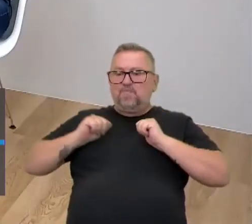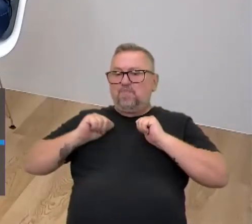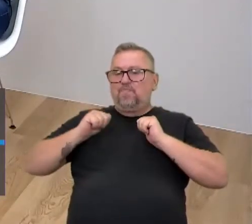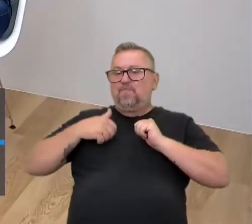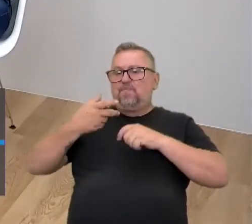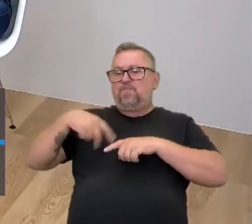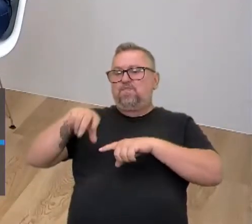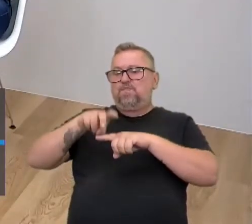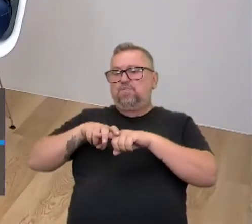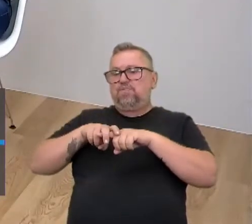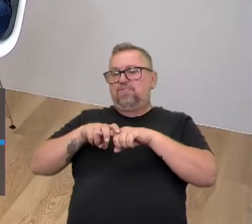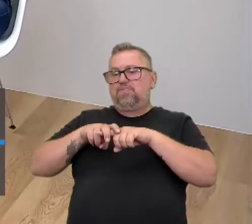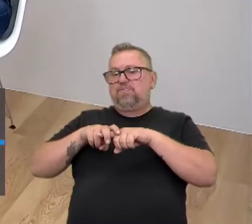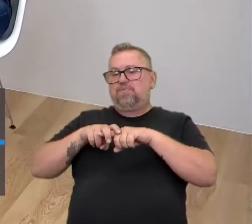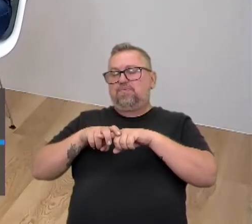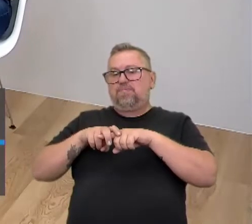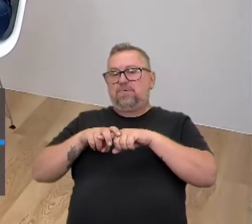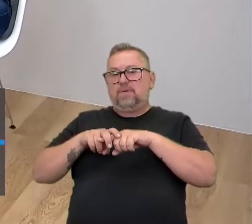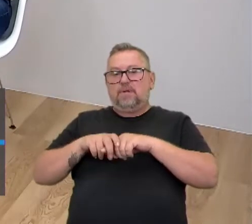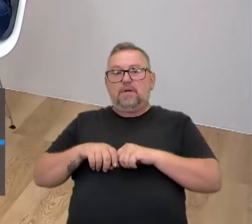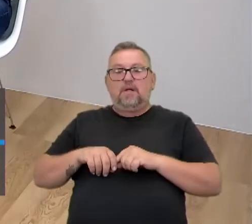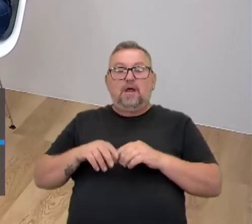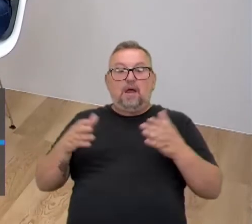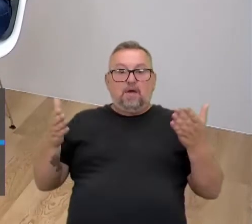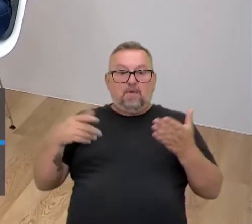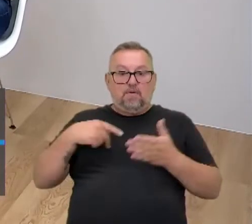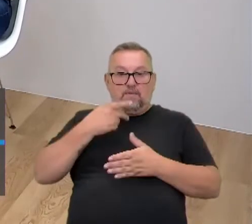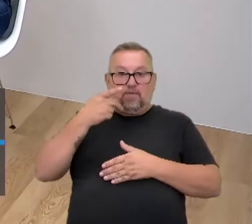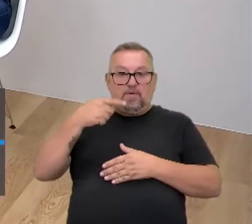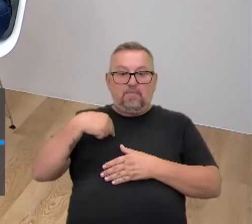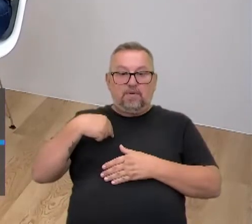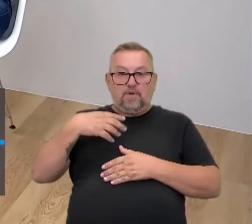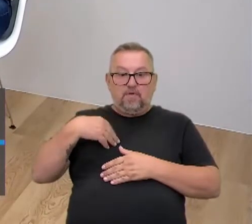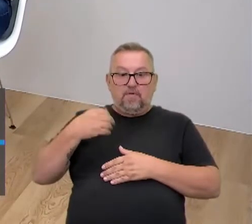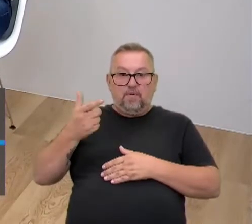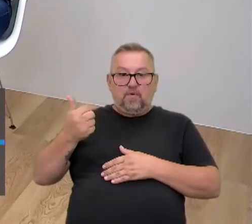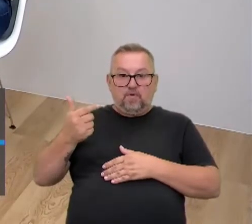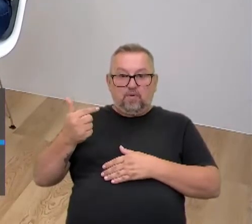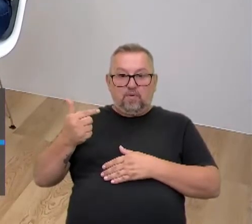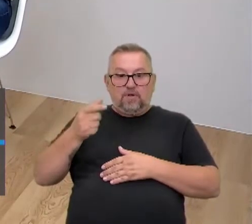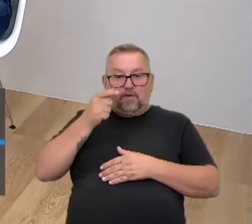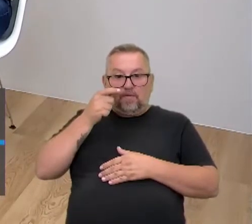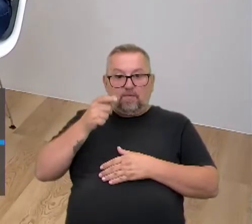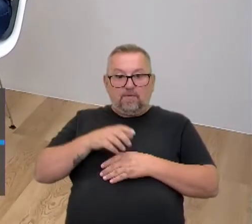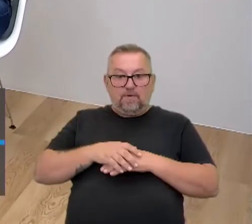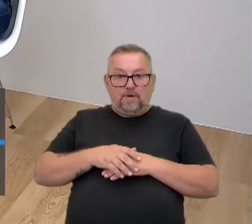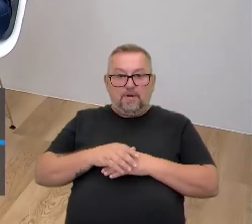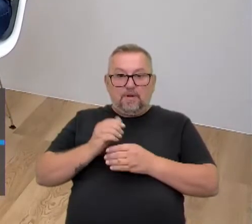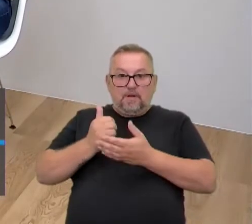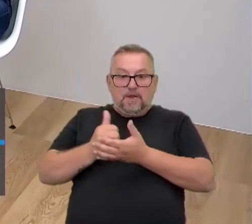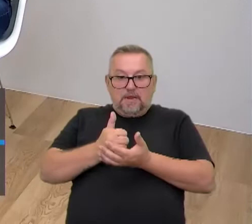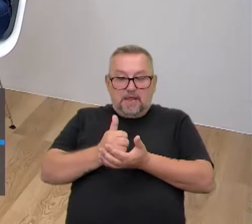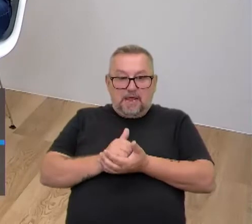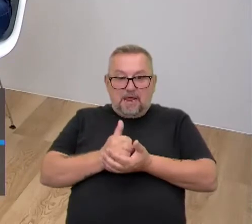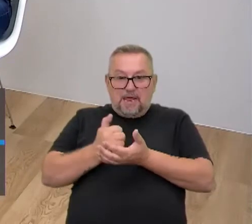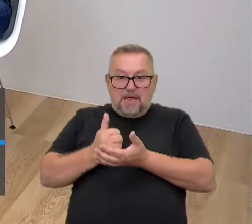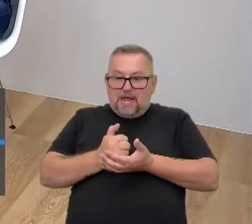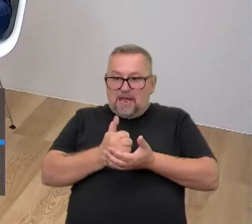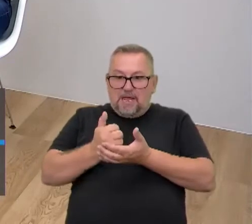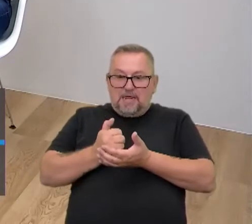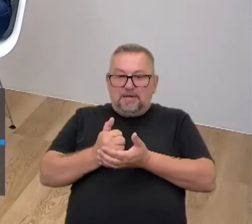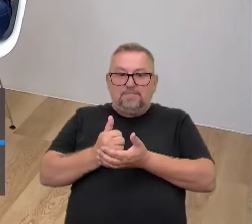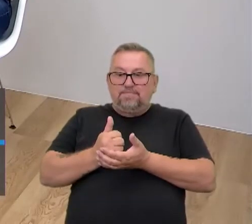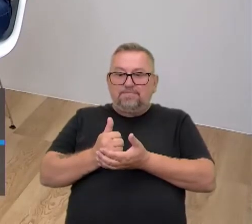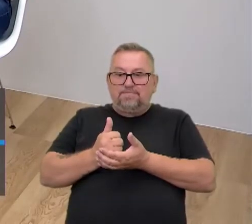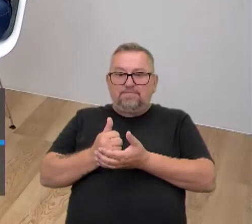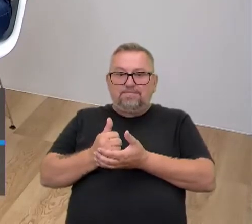né? Ninguém corre atrás das coisas. Não, eu tô falando que eu tenho um filho de 12 anos, eu assisto isso. Fica lá em frente ao videogame, se